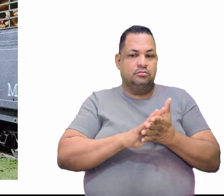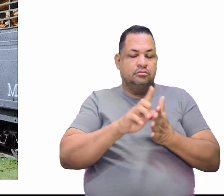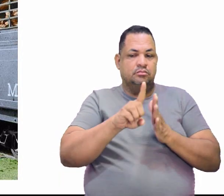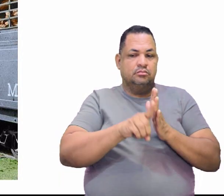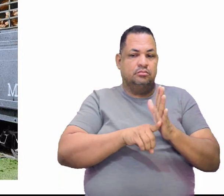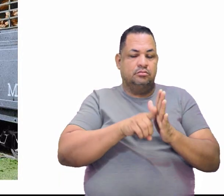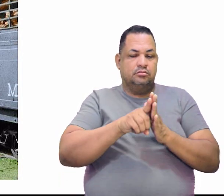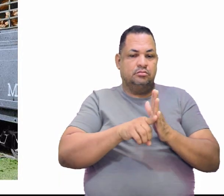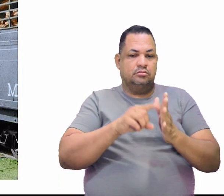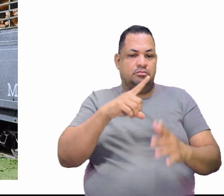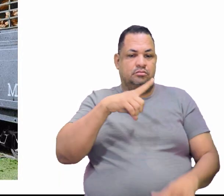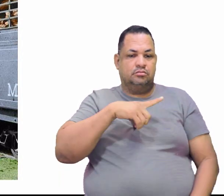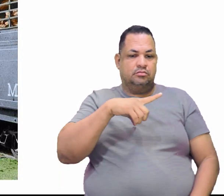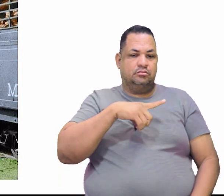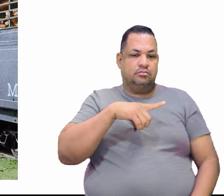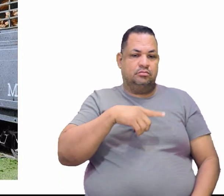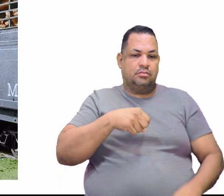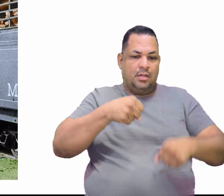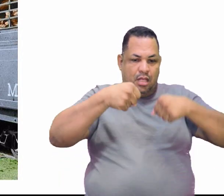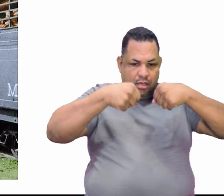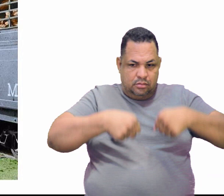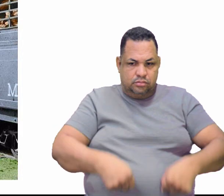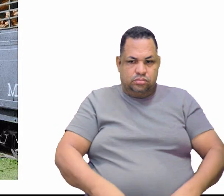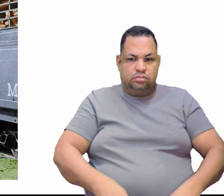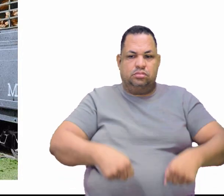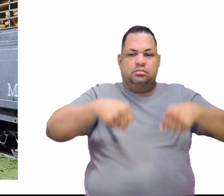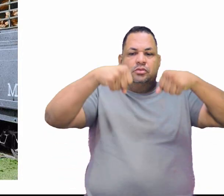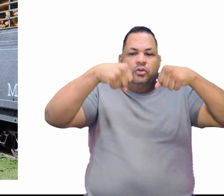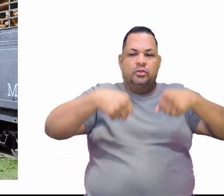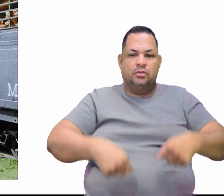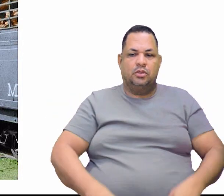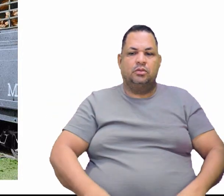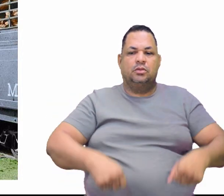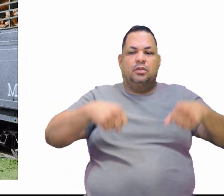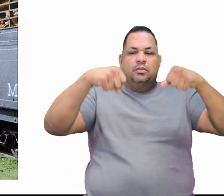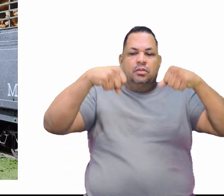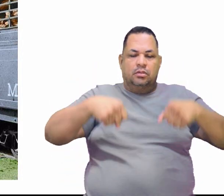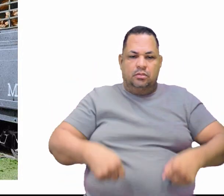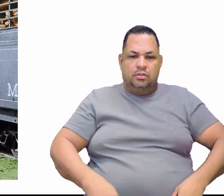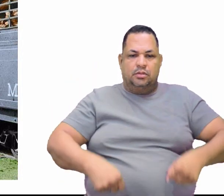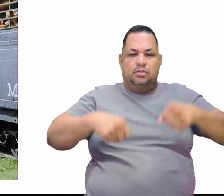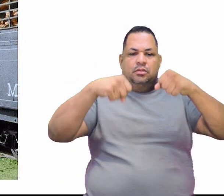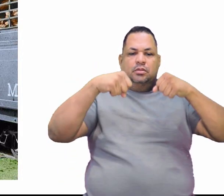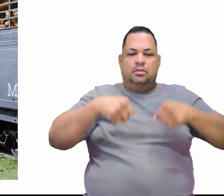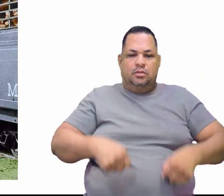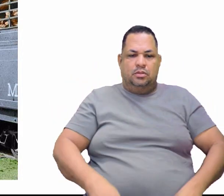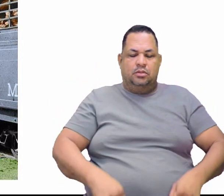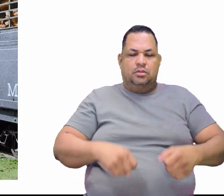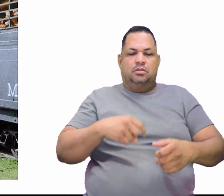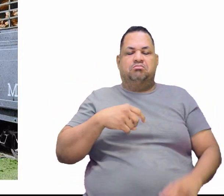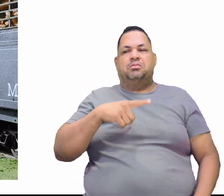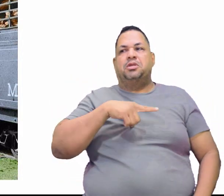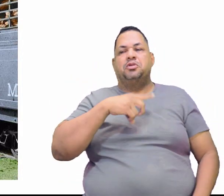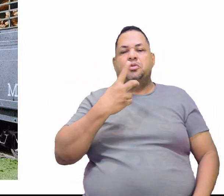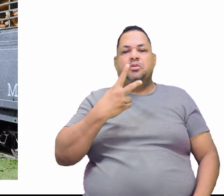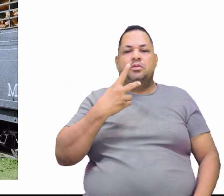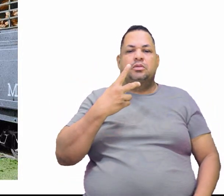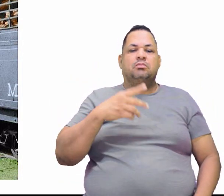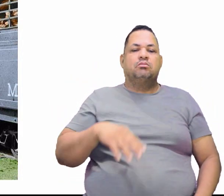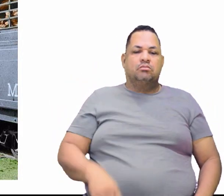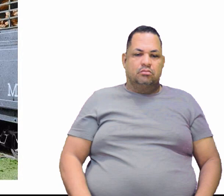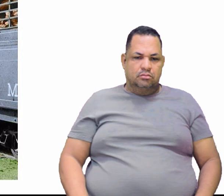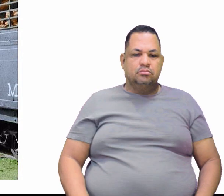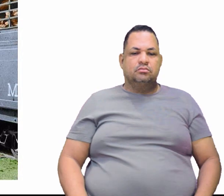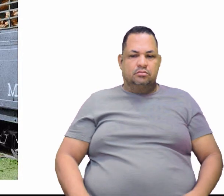locomotiva. Eu tenho aqui a cegonha. Essa aqui é uma cegonha. Acho que ainda tem umas 2 ou 3. É isso